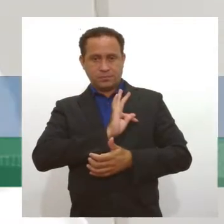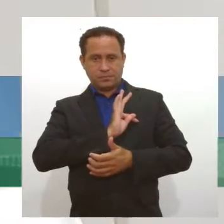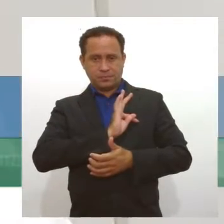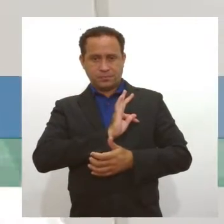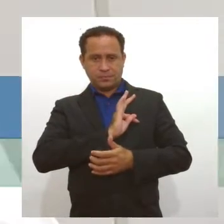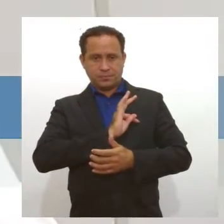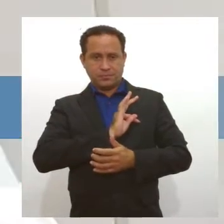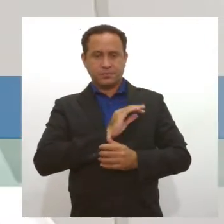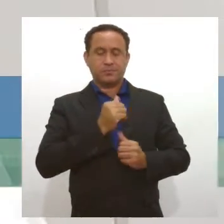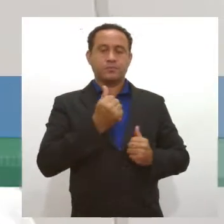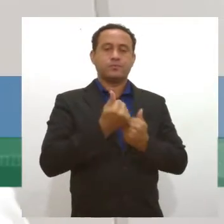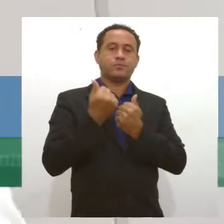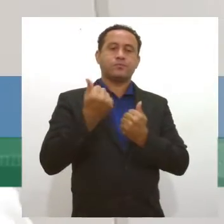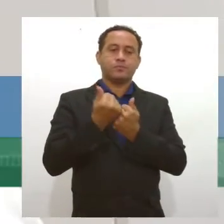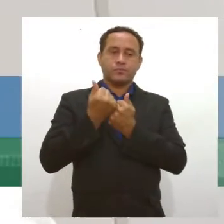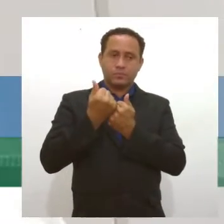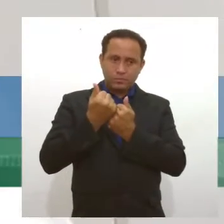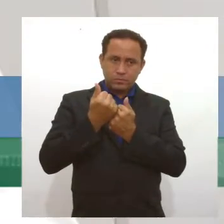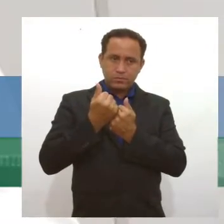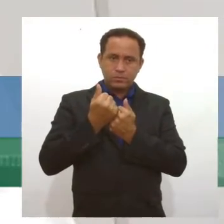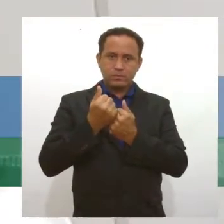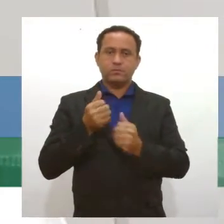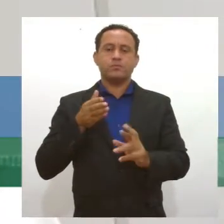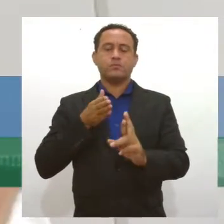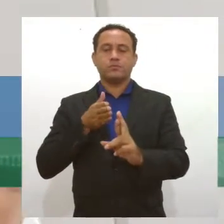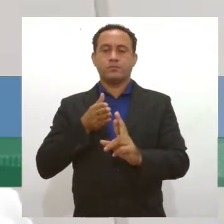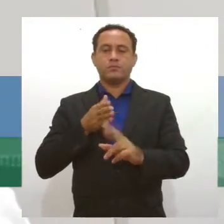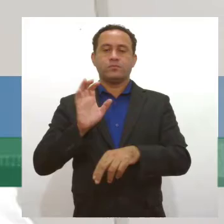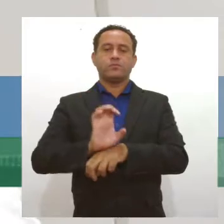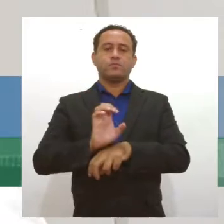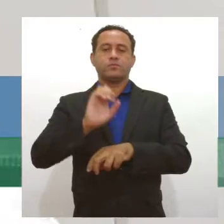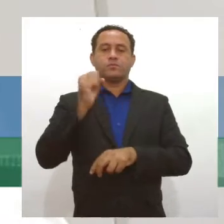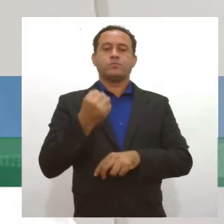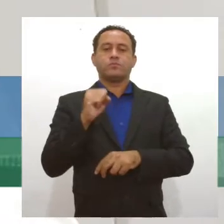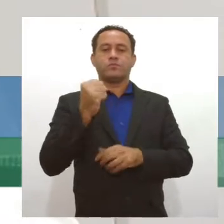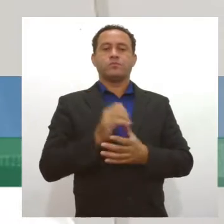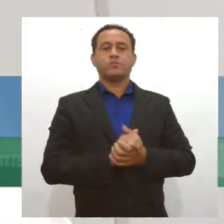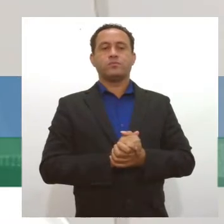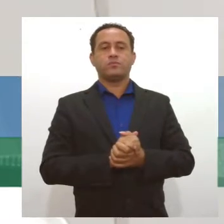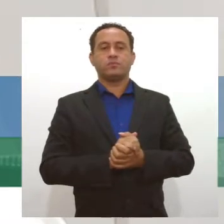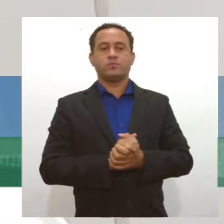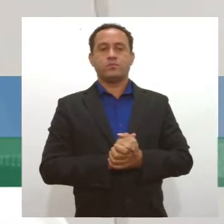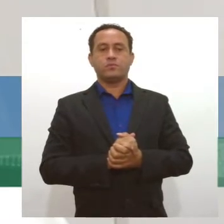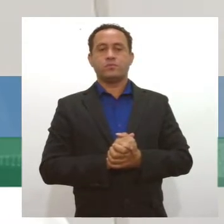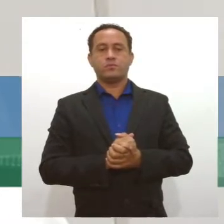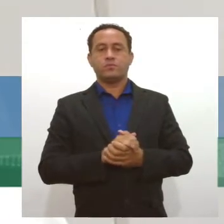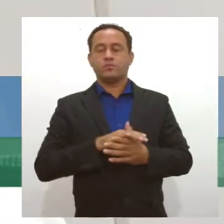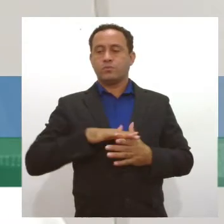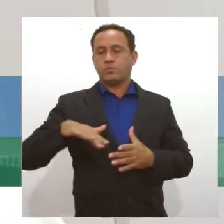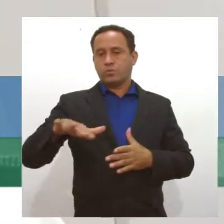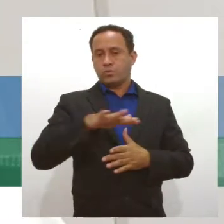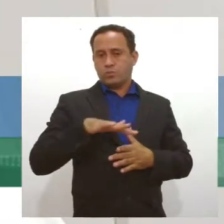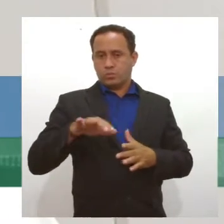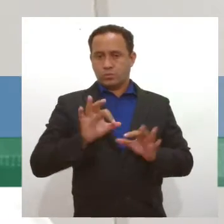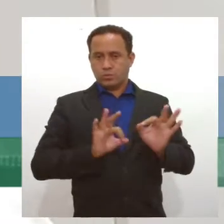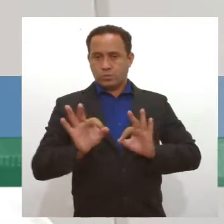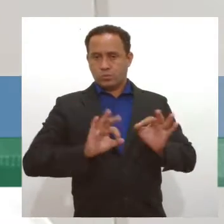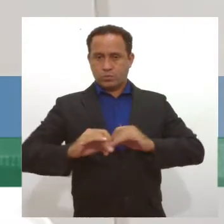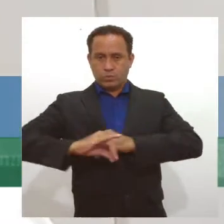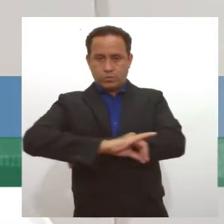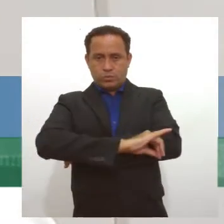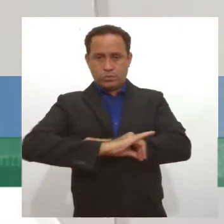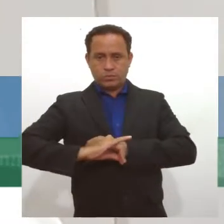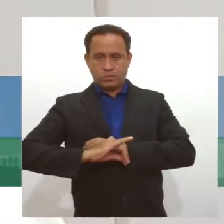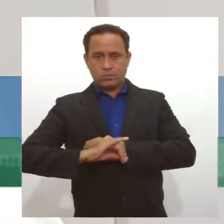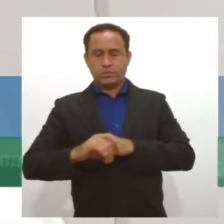dar um apoio ao desenvolvimento de startups aqui no estado de Sergipe. Né? O parque, né, conta com toda a infraestrutura necessária para